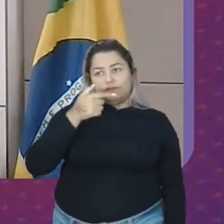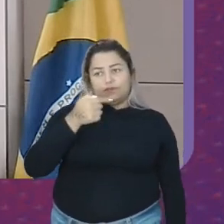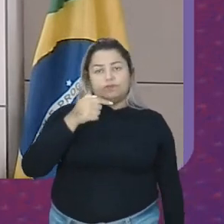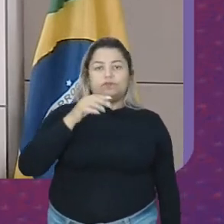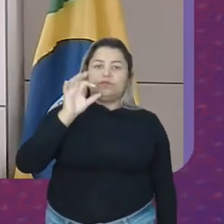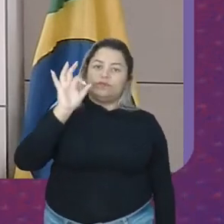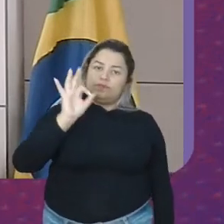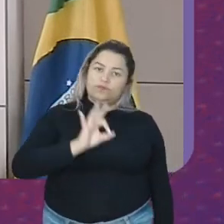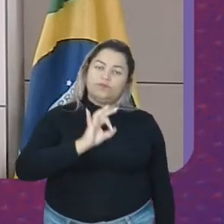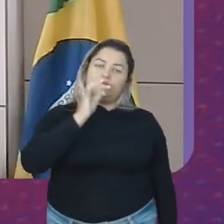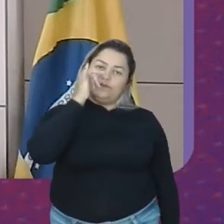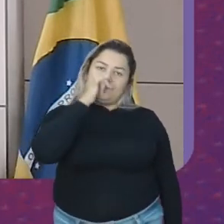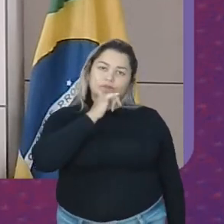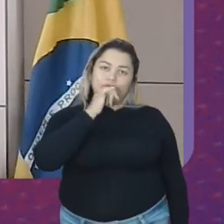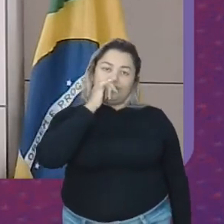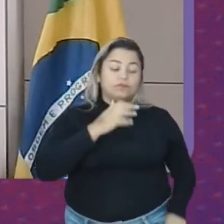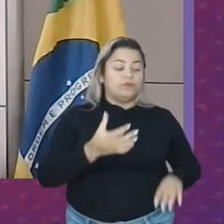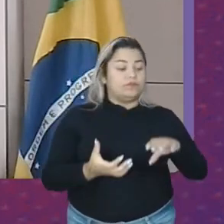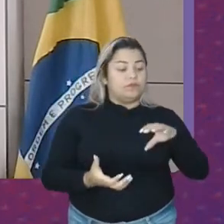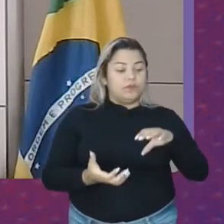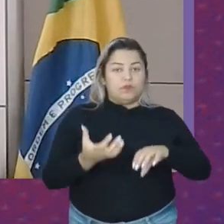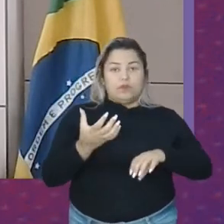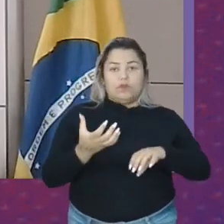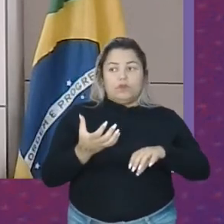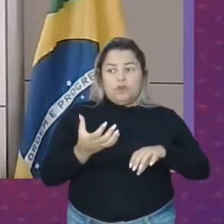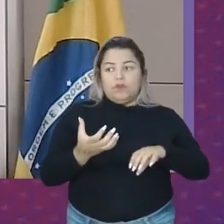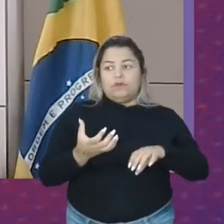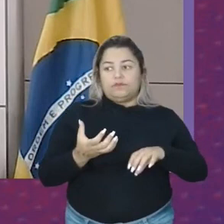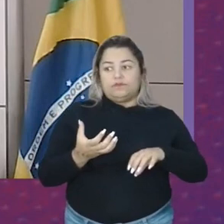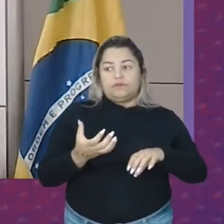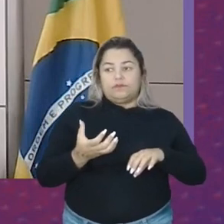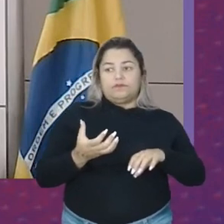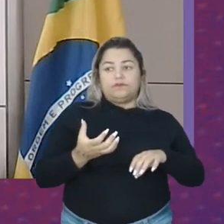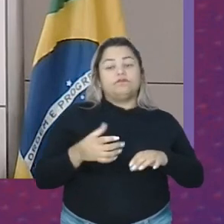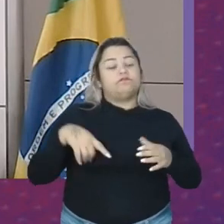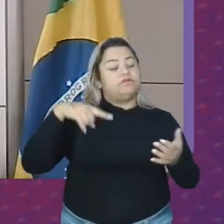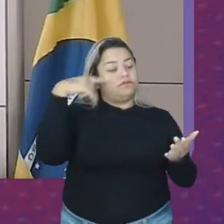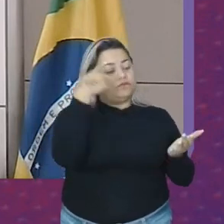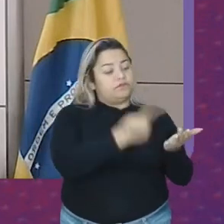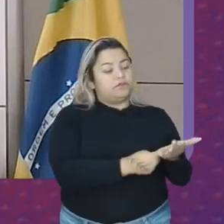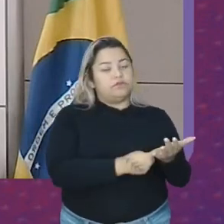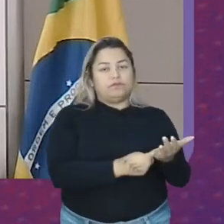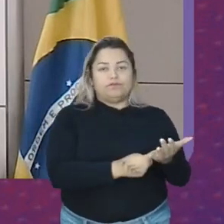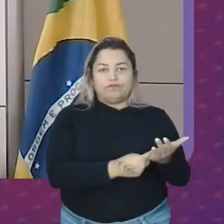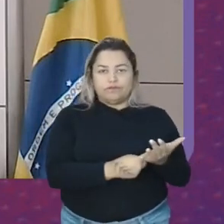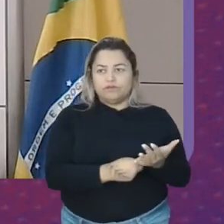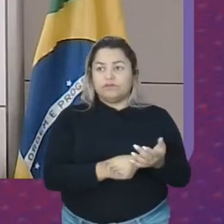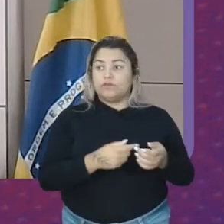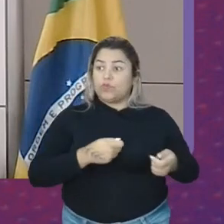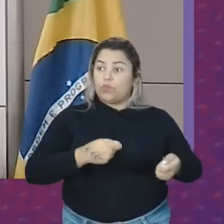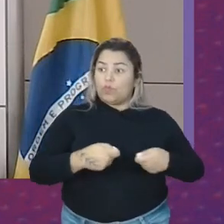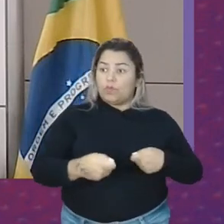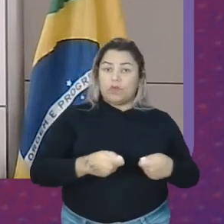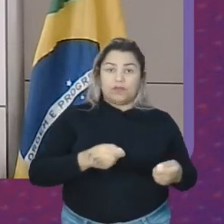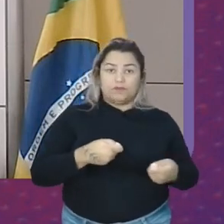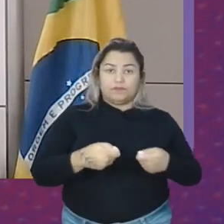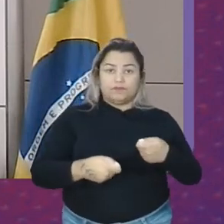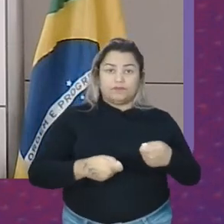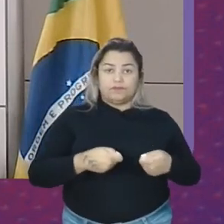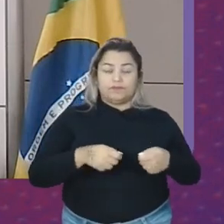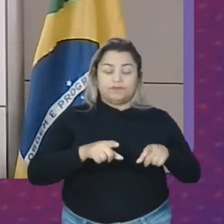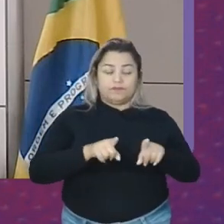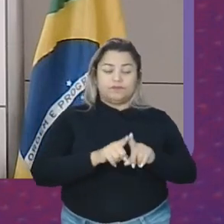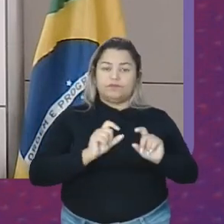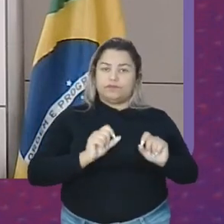17,7% de mulheres no Congresso Nacional requer um compromisso e uma articulação com a